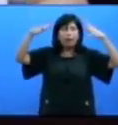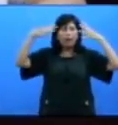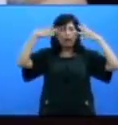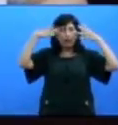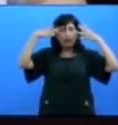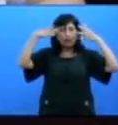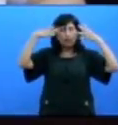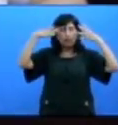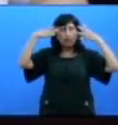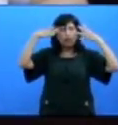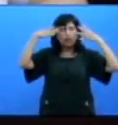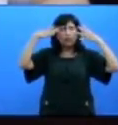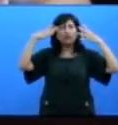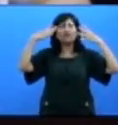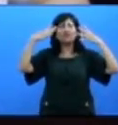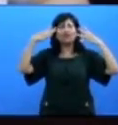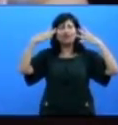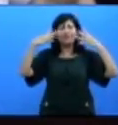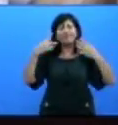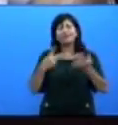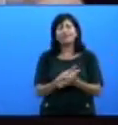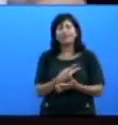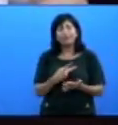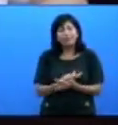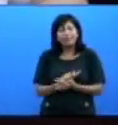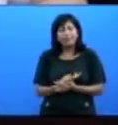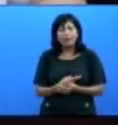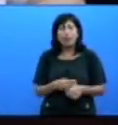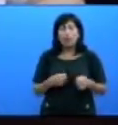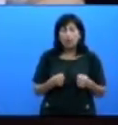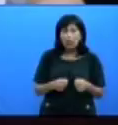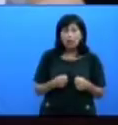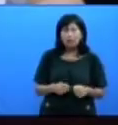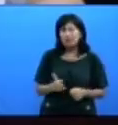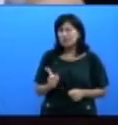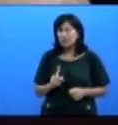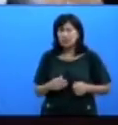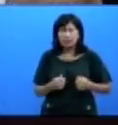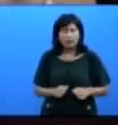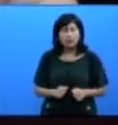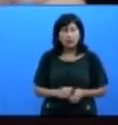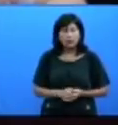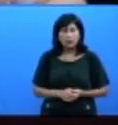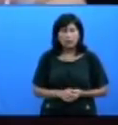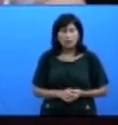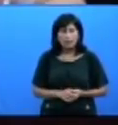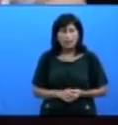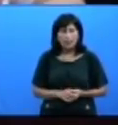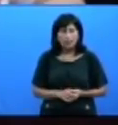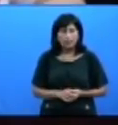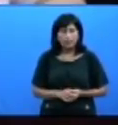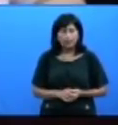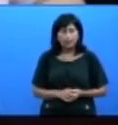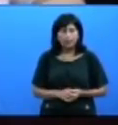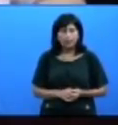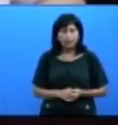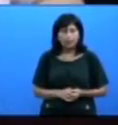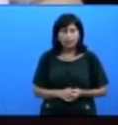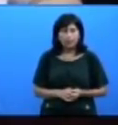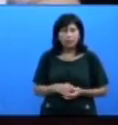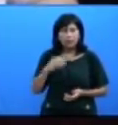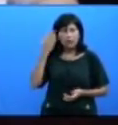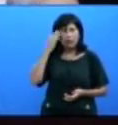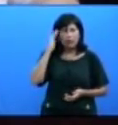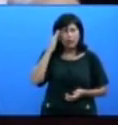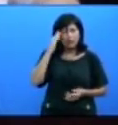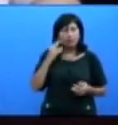uma manobra estranha de pessoas que a gente imaginava muito próximas e que ia ter uma influência